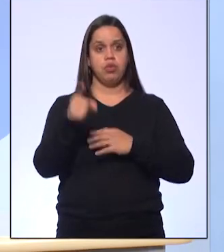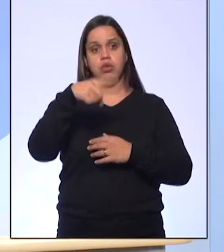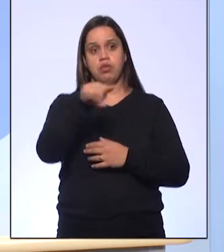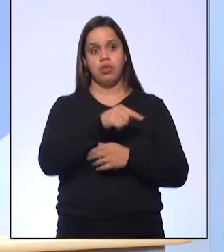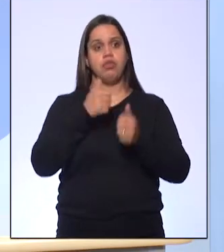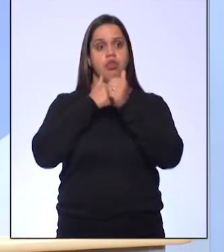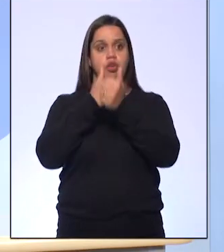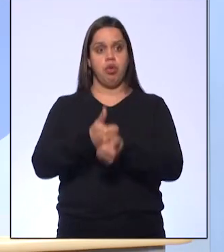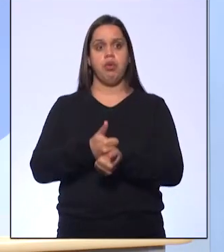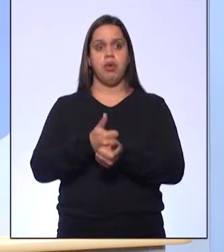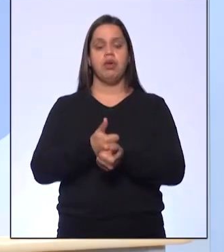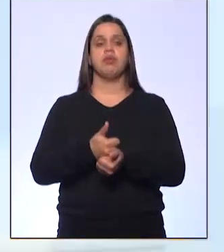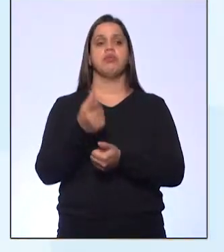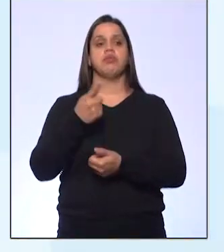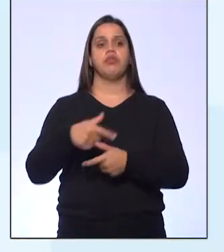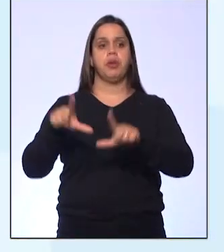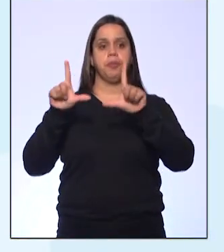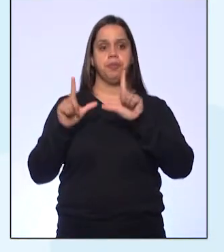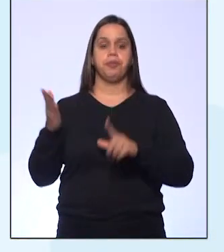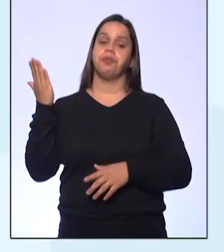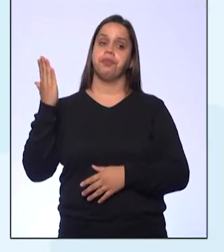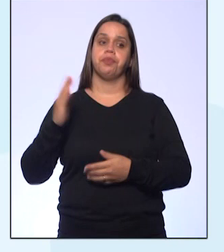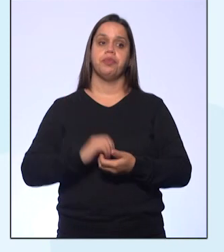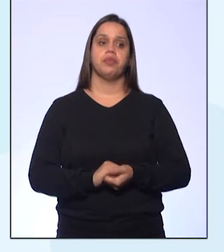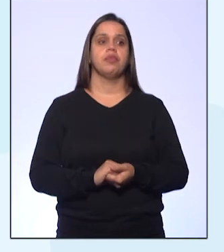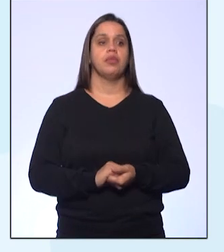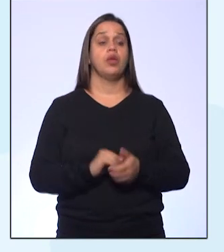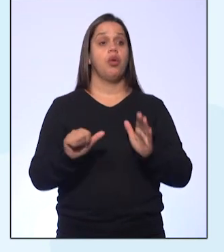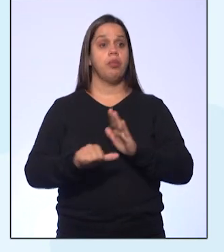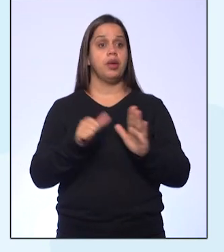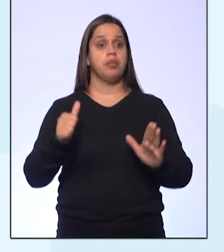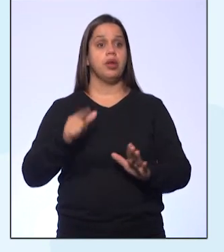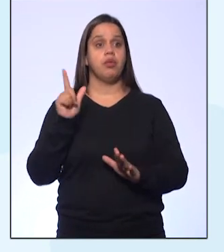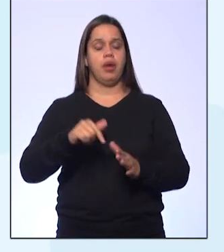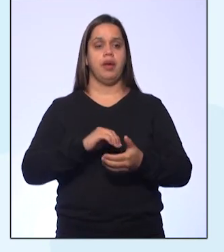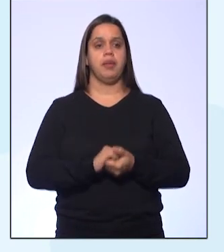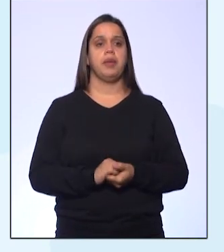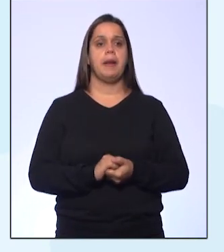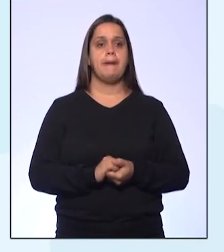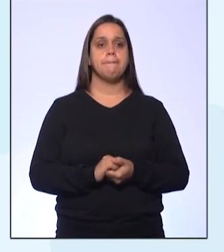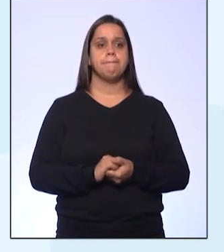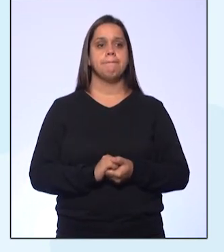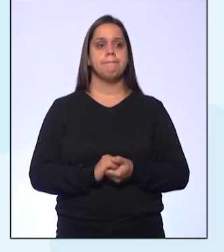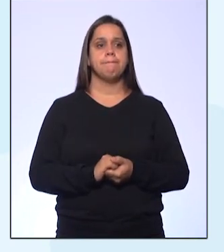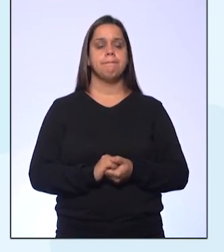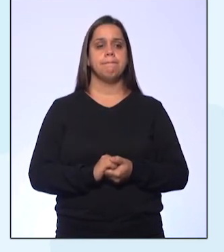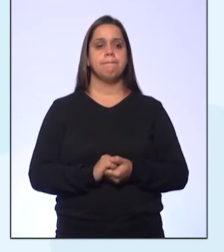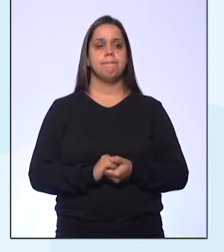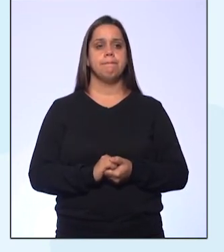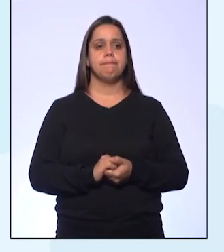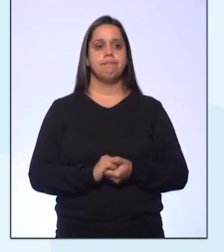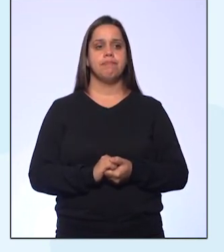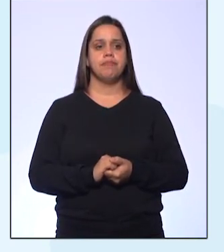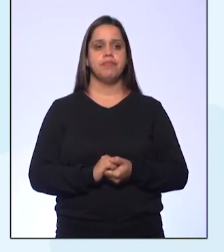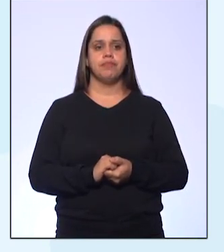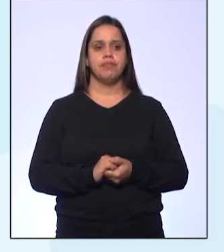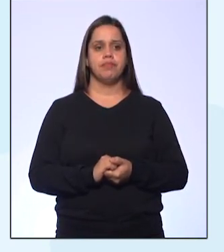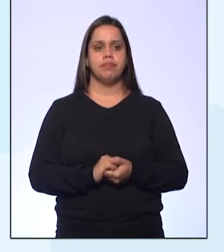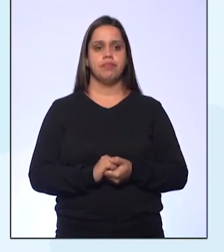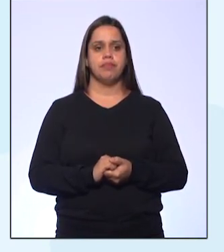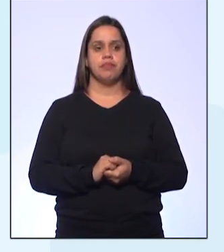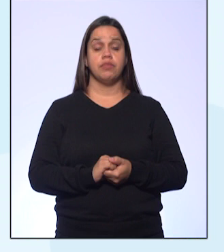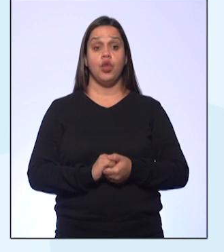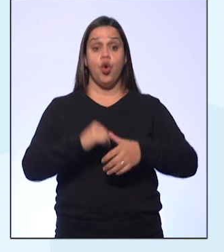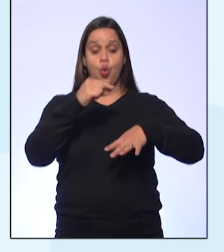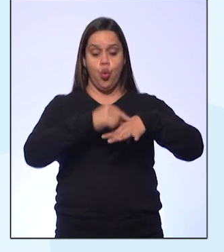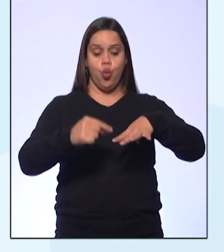vão acompanhar aí na tela. Então, vamos lá. O primeiro questionamento é: qual continente habitado